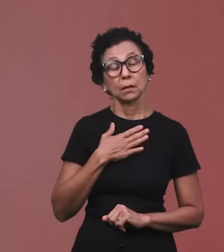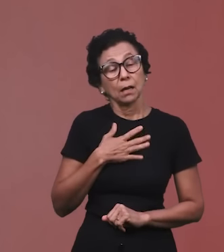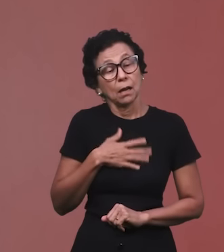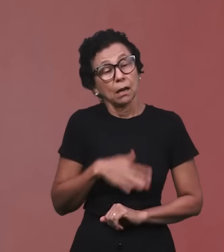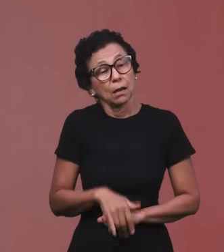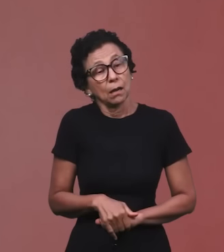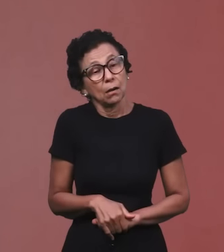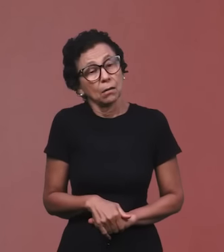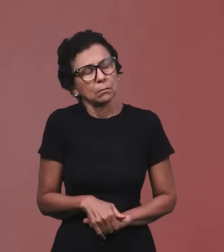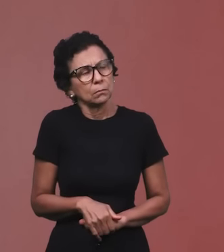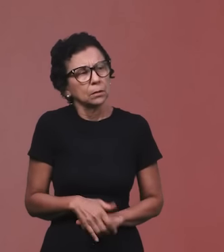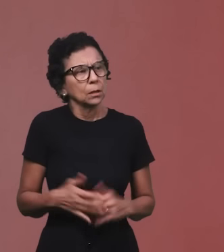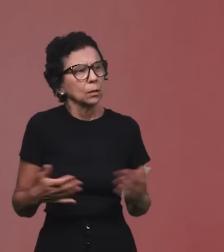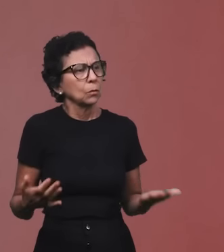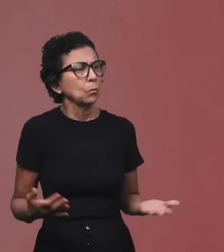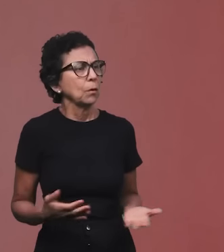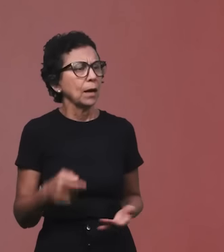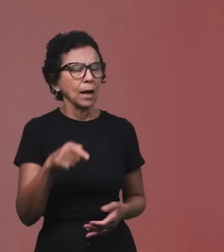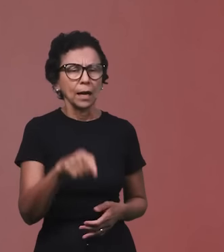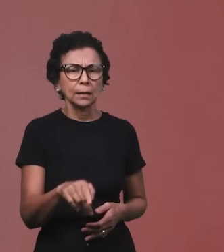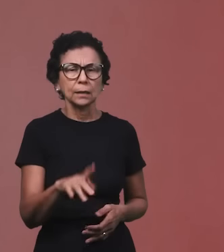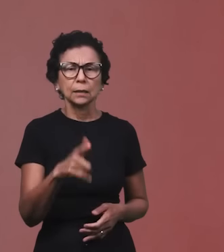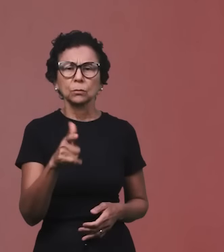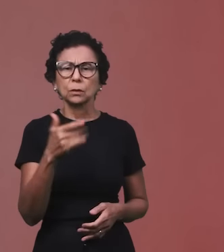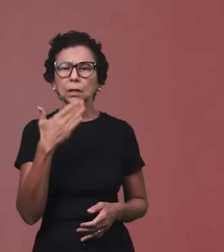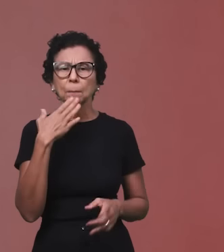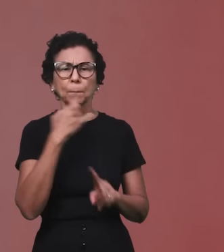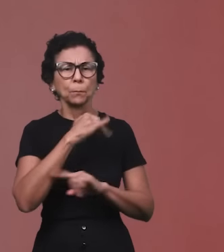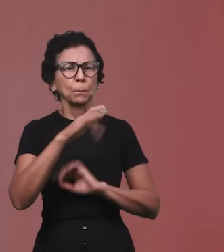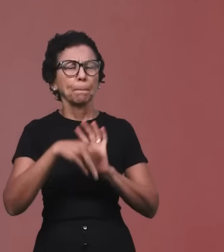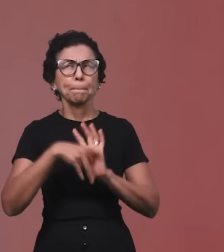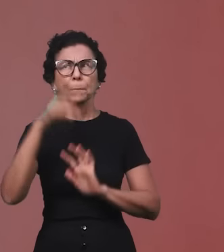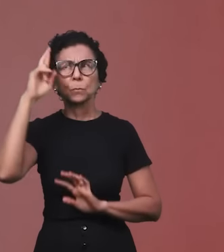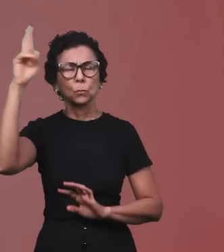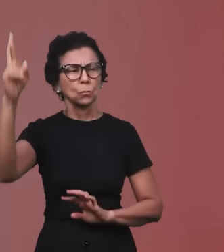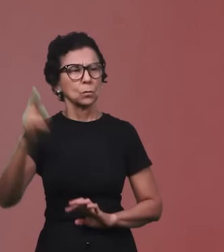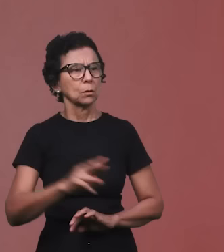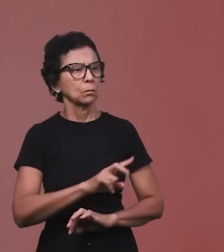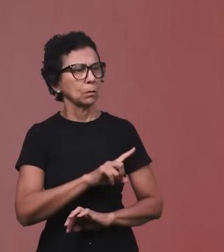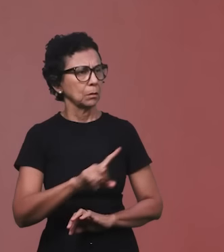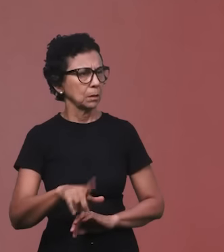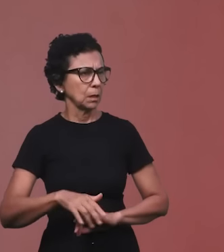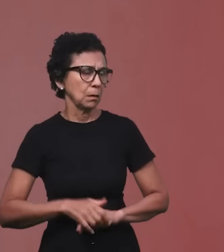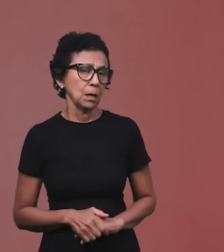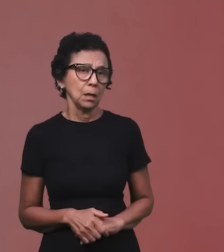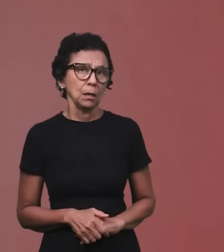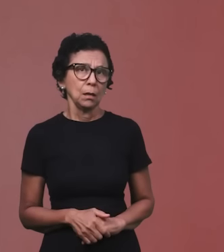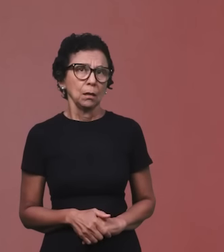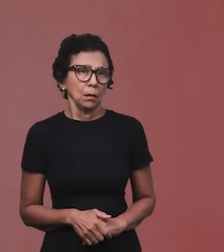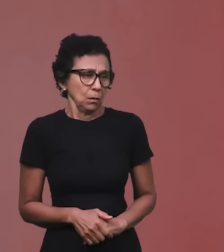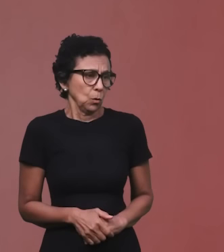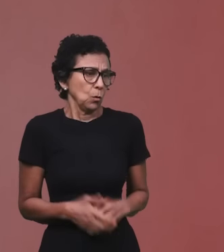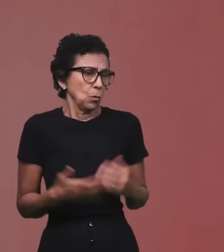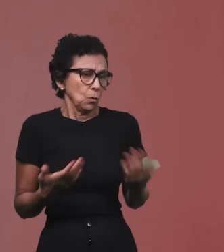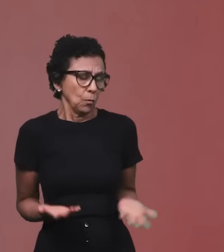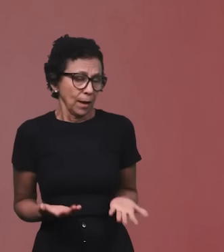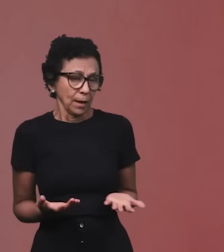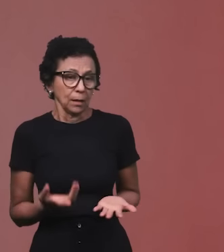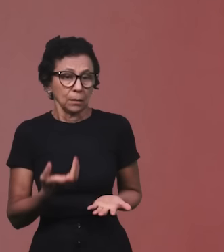cá, não tem nenhum profeta do Senhor aqui, não? Tem, mas não adianta, nós estamos indo para a guerra. Trazer um homem